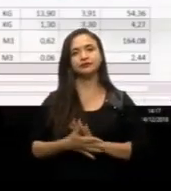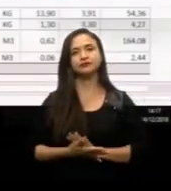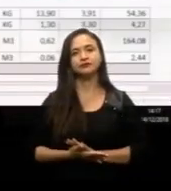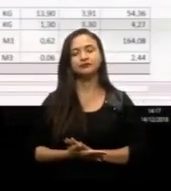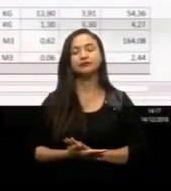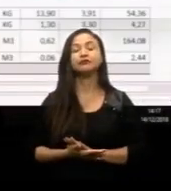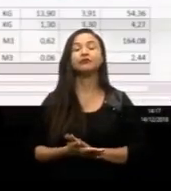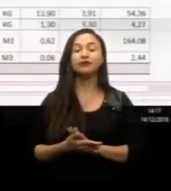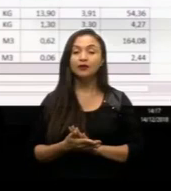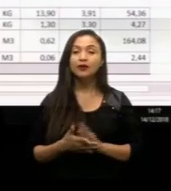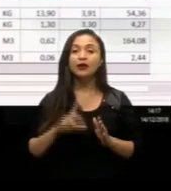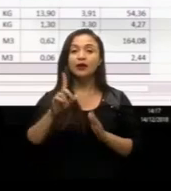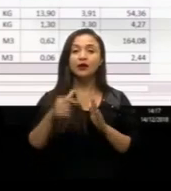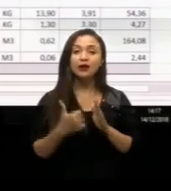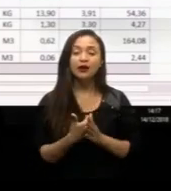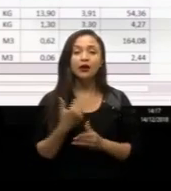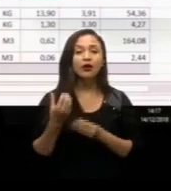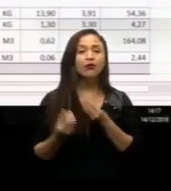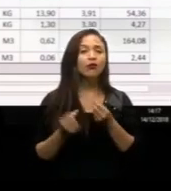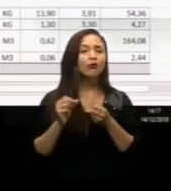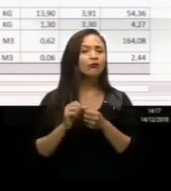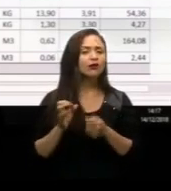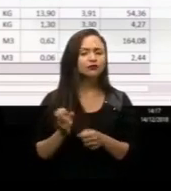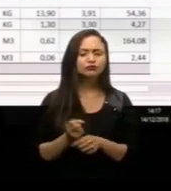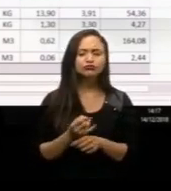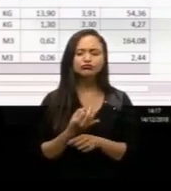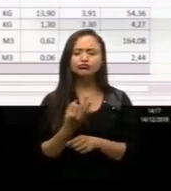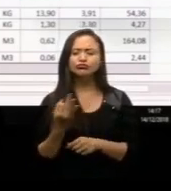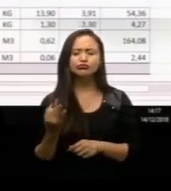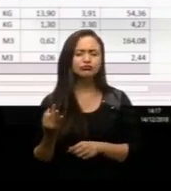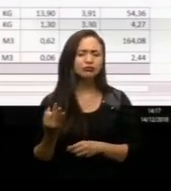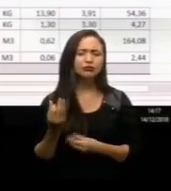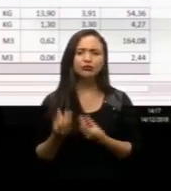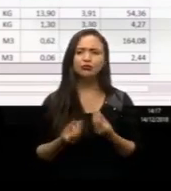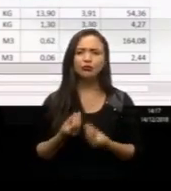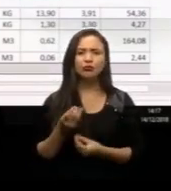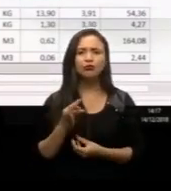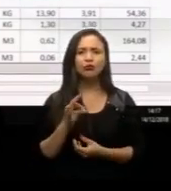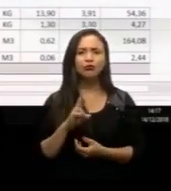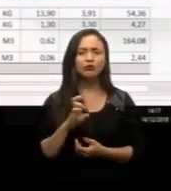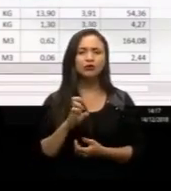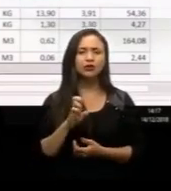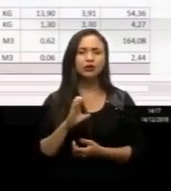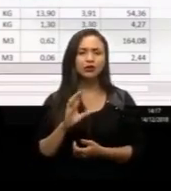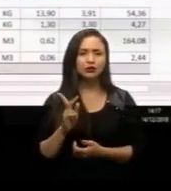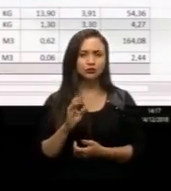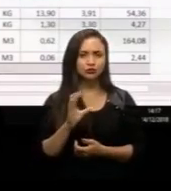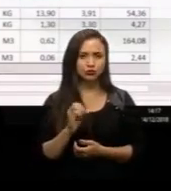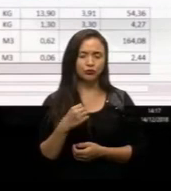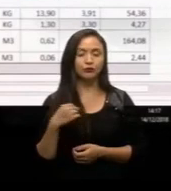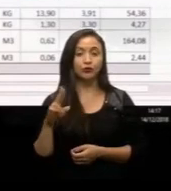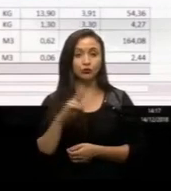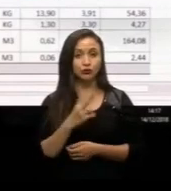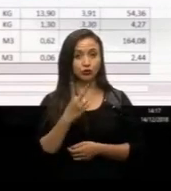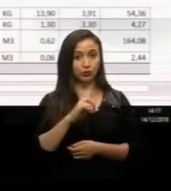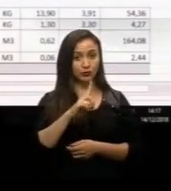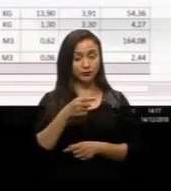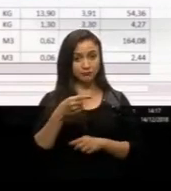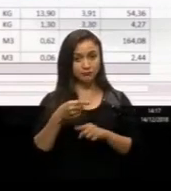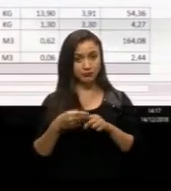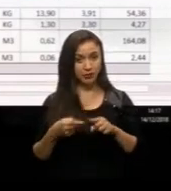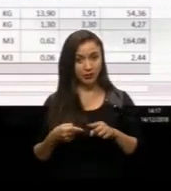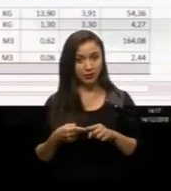Muito bem. Professor, como é que eu faço o quantitativo desse trecho? Bom, eu vou usar 2,5